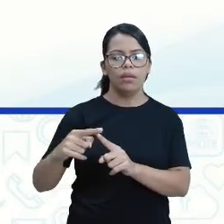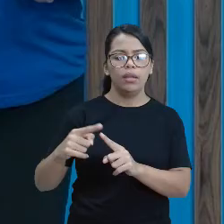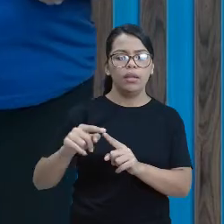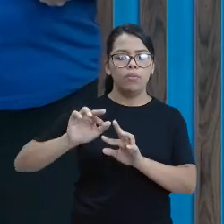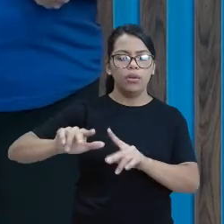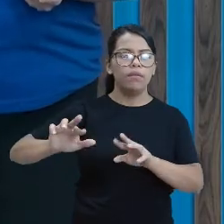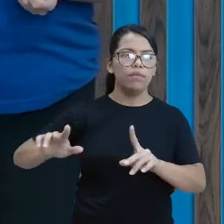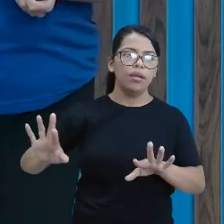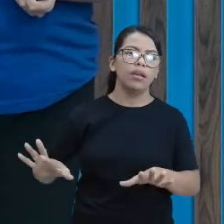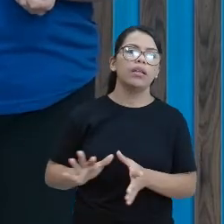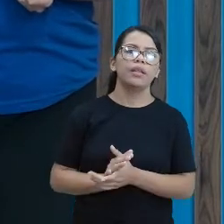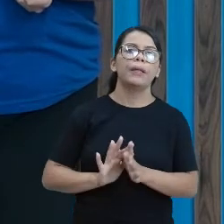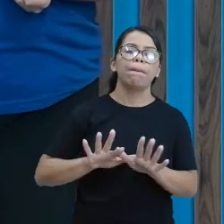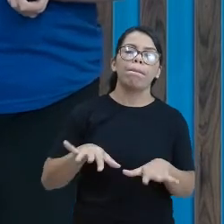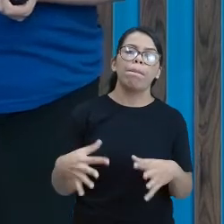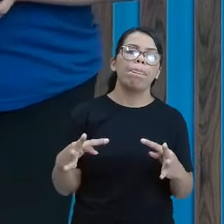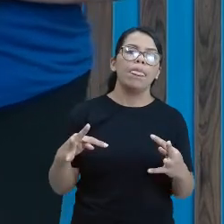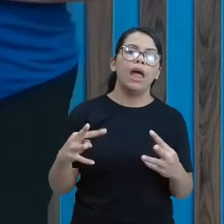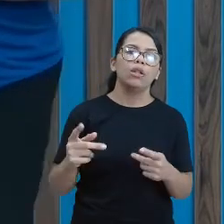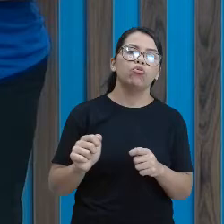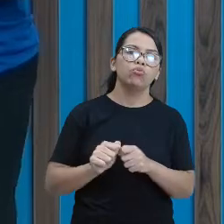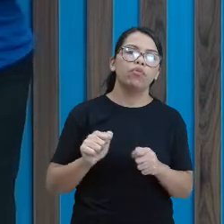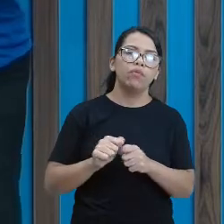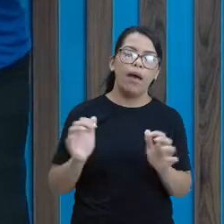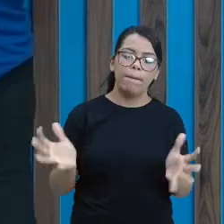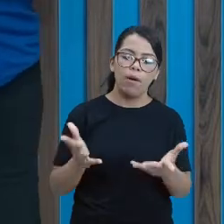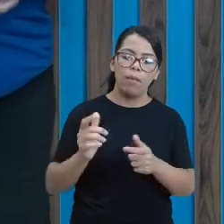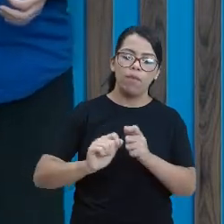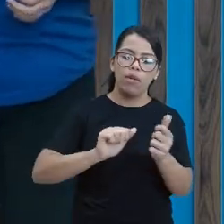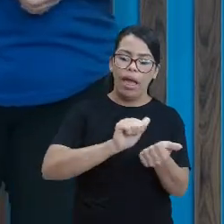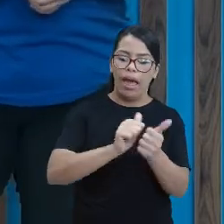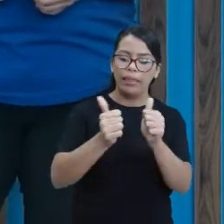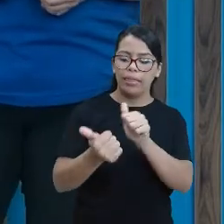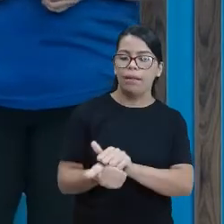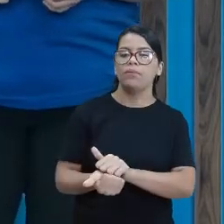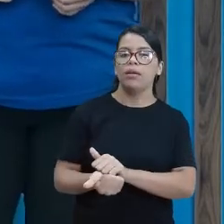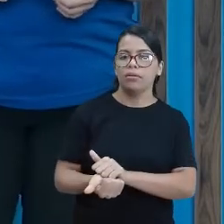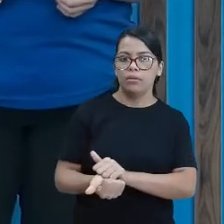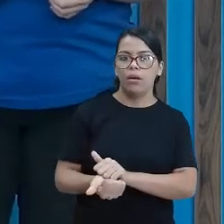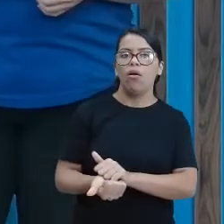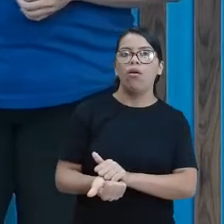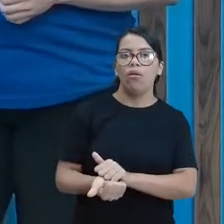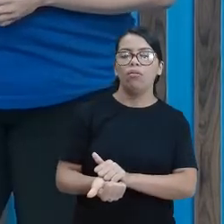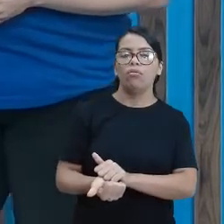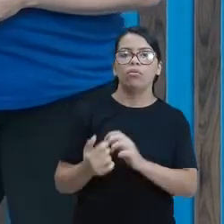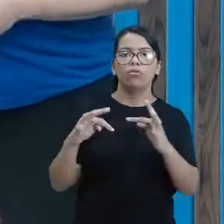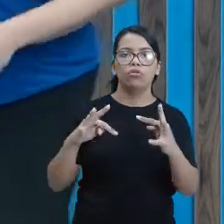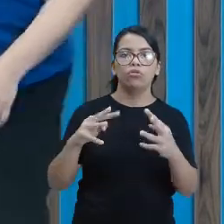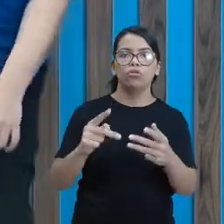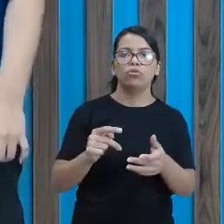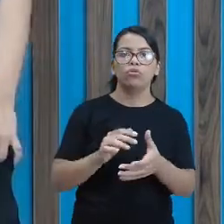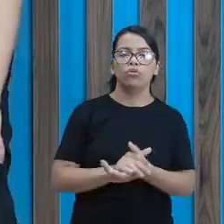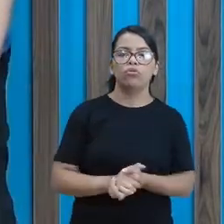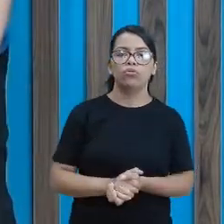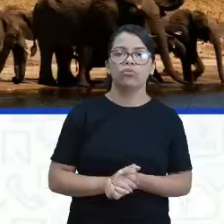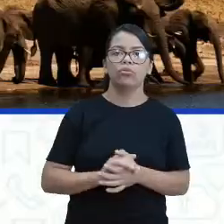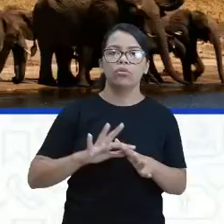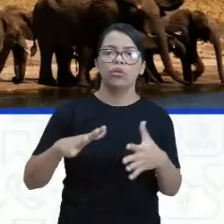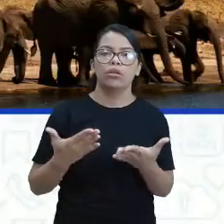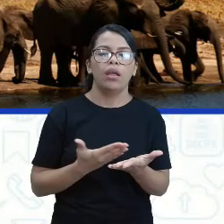natural, porque isso tudo promove o quê, gente? A adaptação dos seres, tá certo? Então, ó, aí